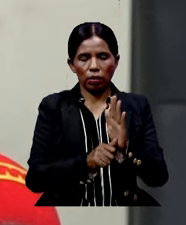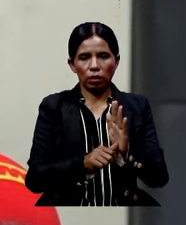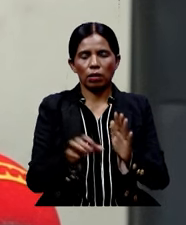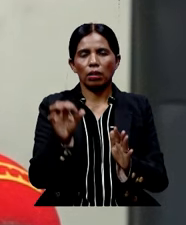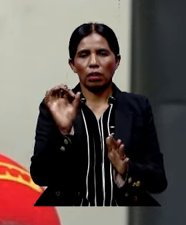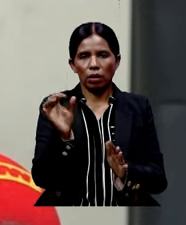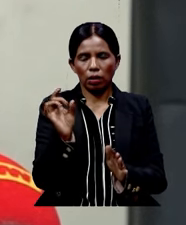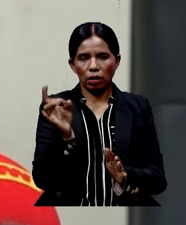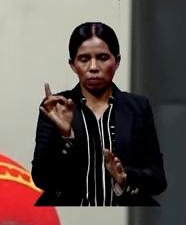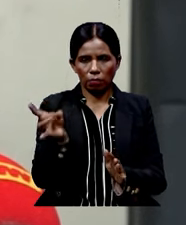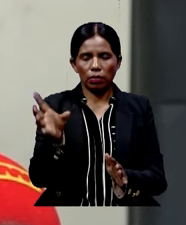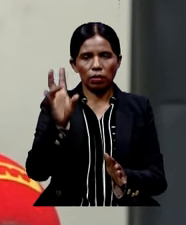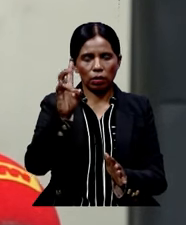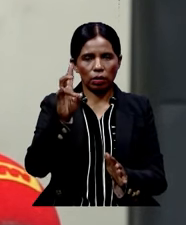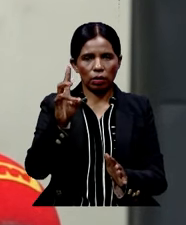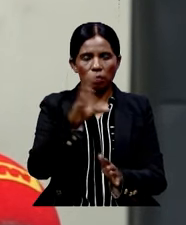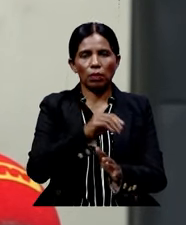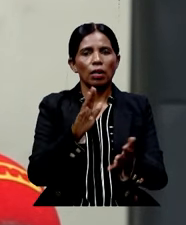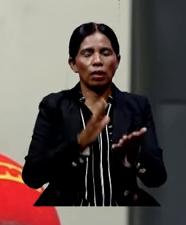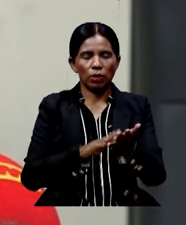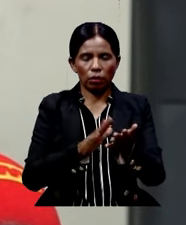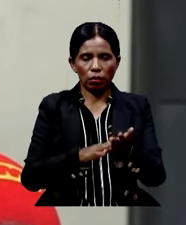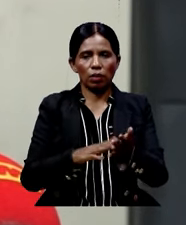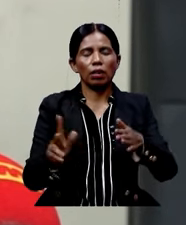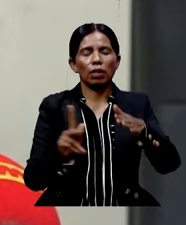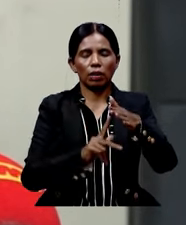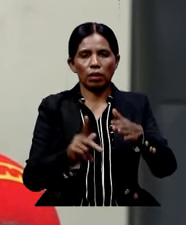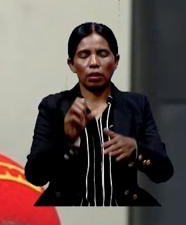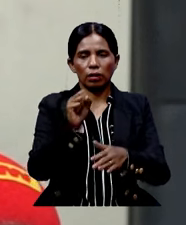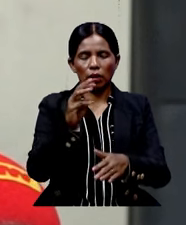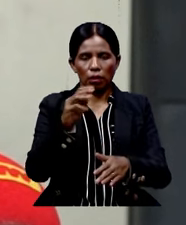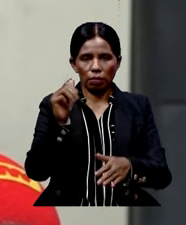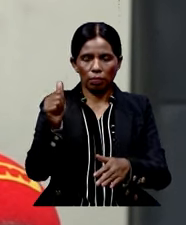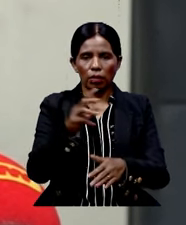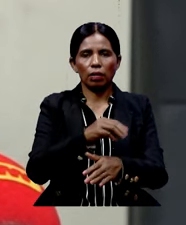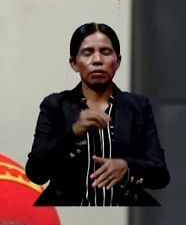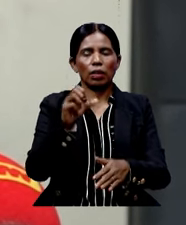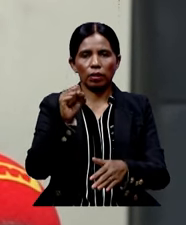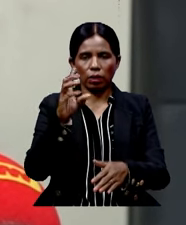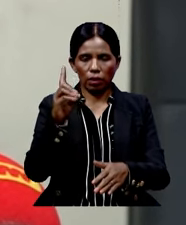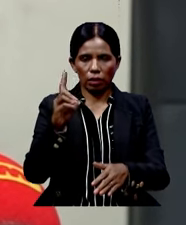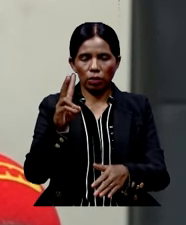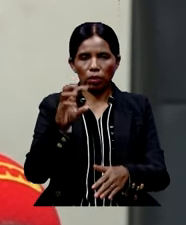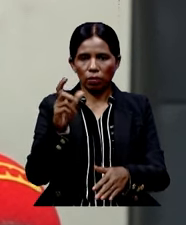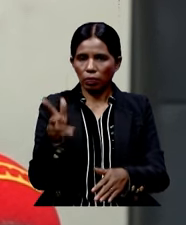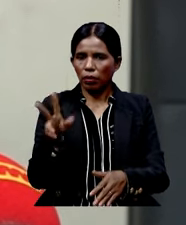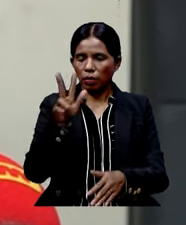87, ba ensino básico nian, no decreto lei número 33 para 2023,